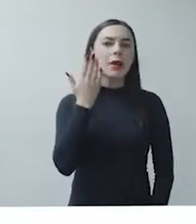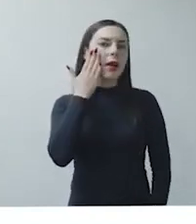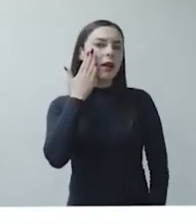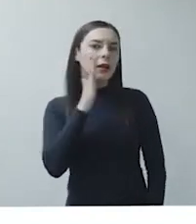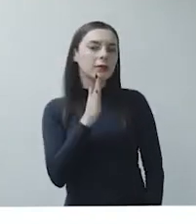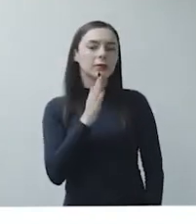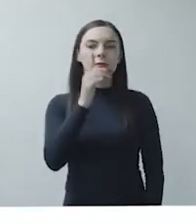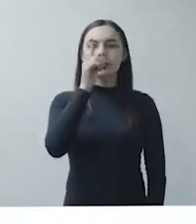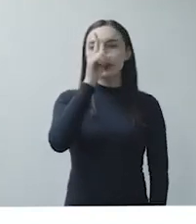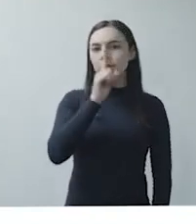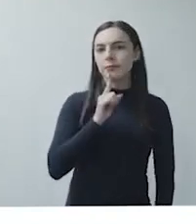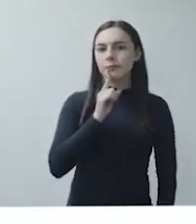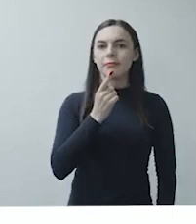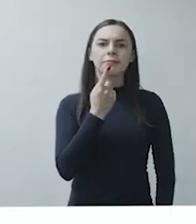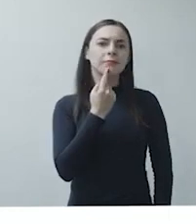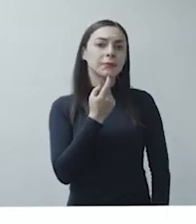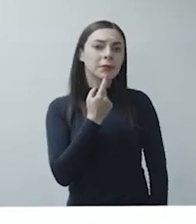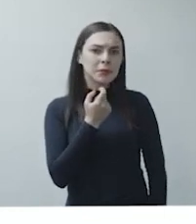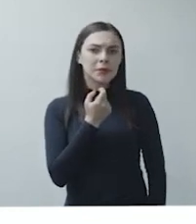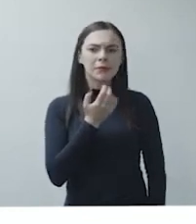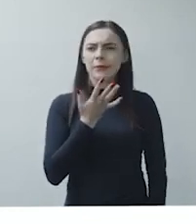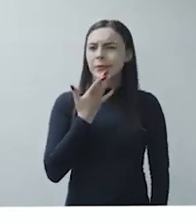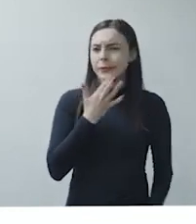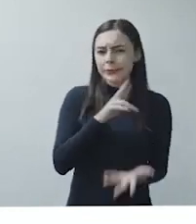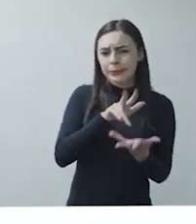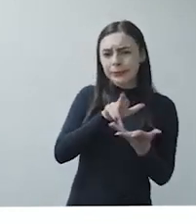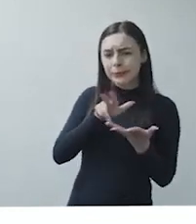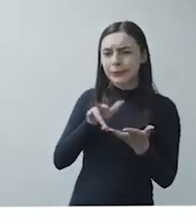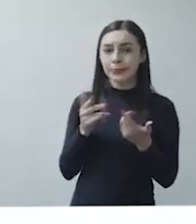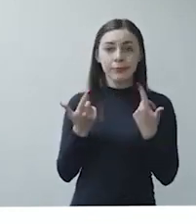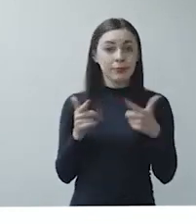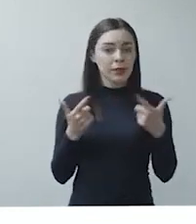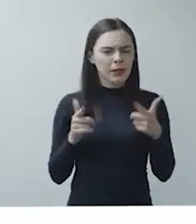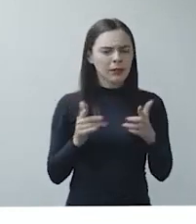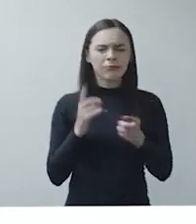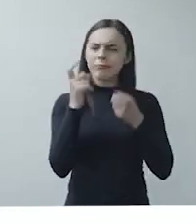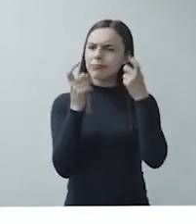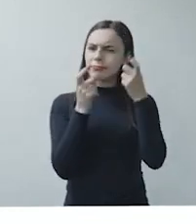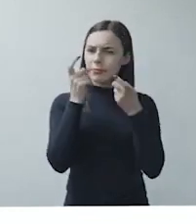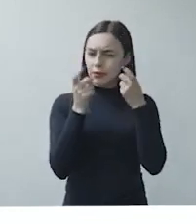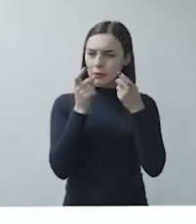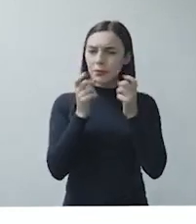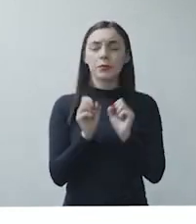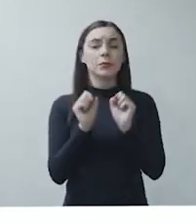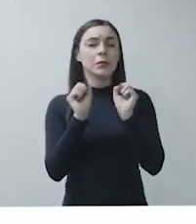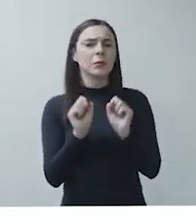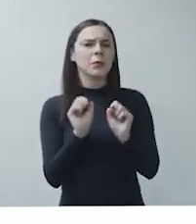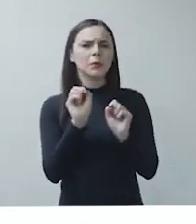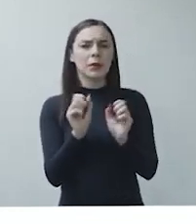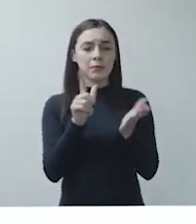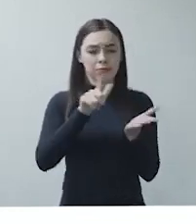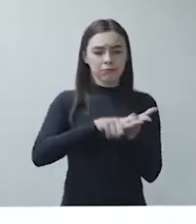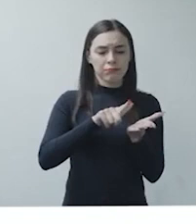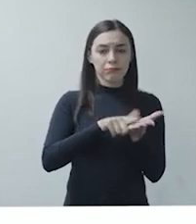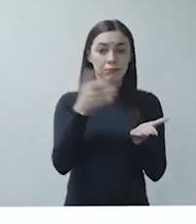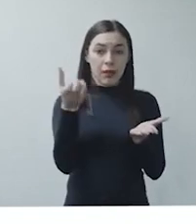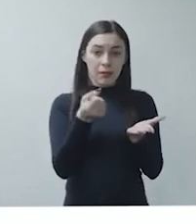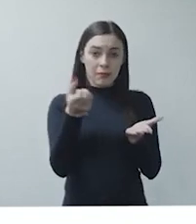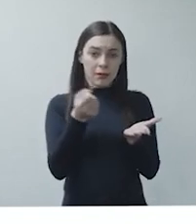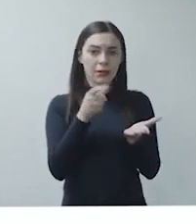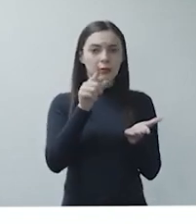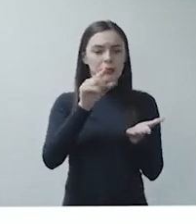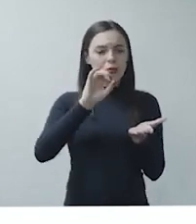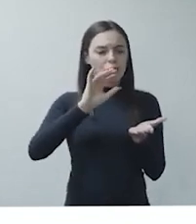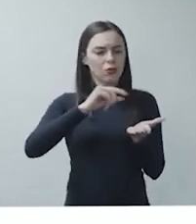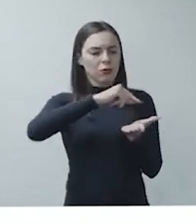azul, amarelo, vermelho, mas se não tiver todas essas cores, não tem problema. Pode fazer numa folha branca,